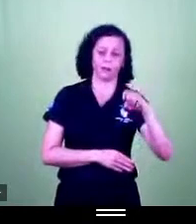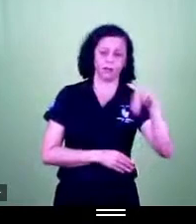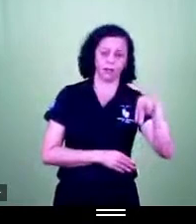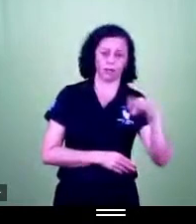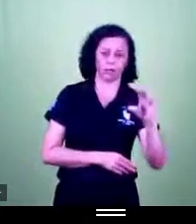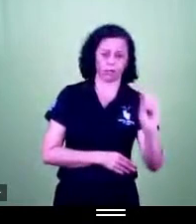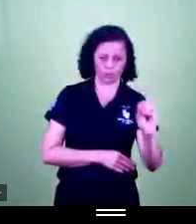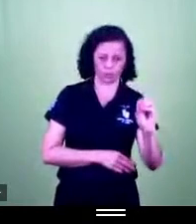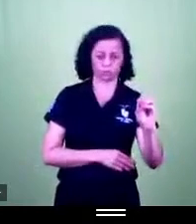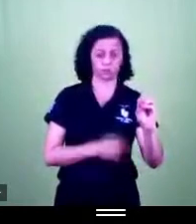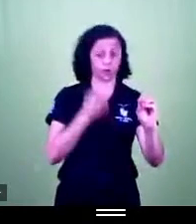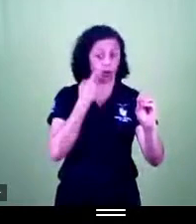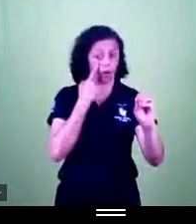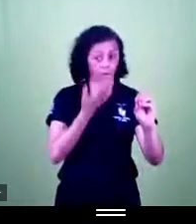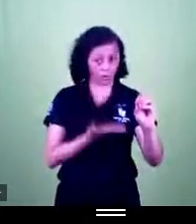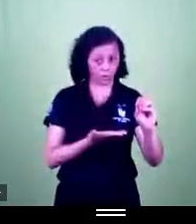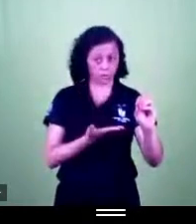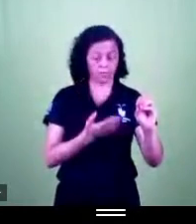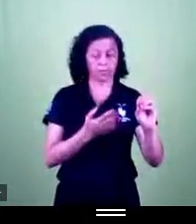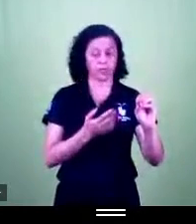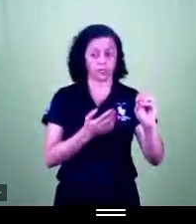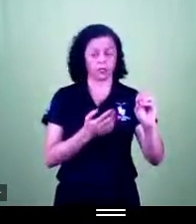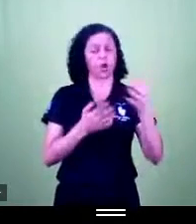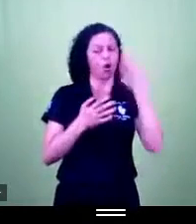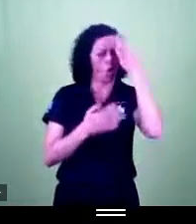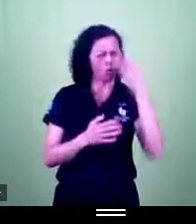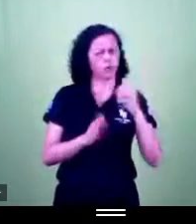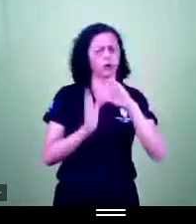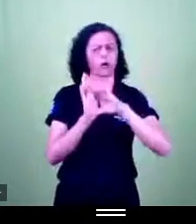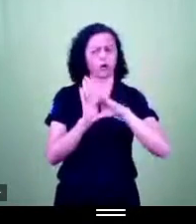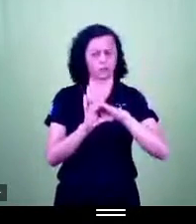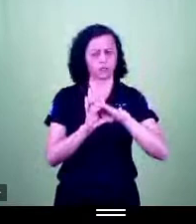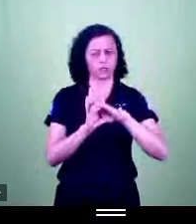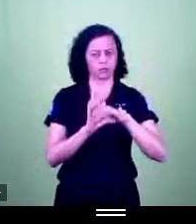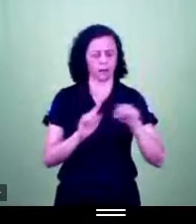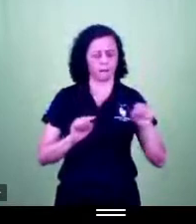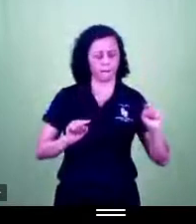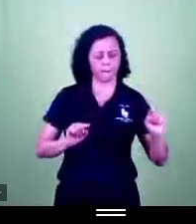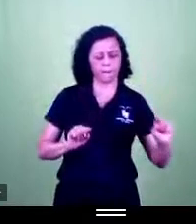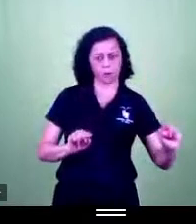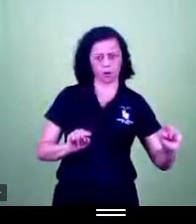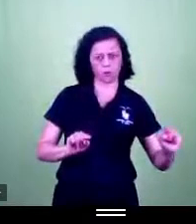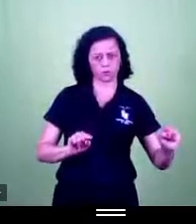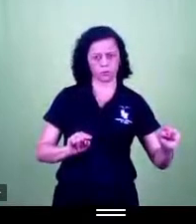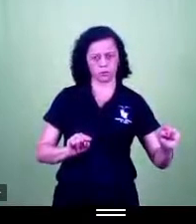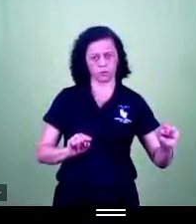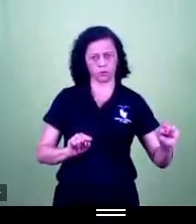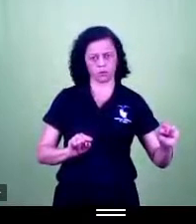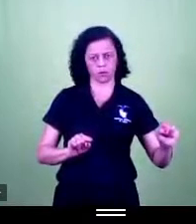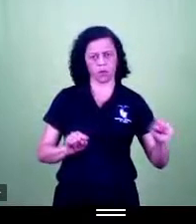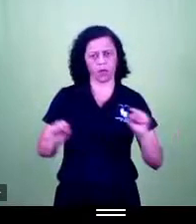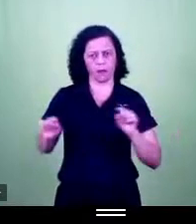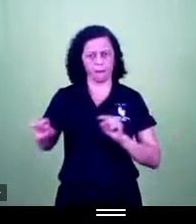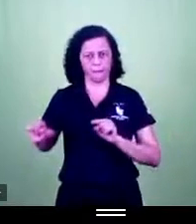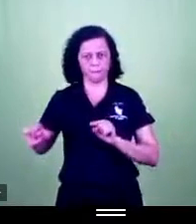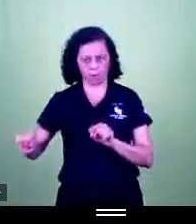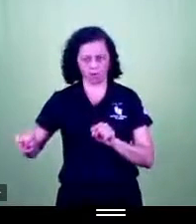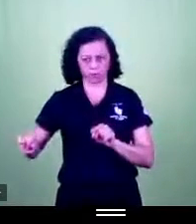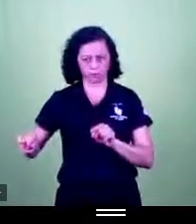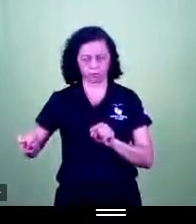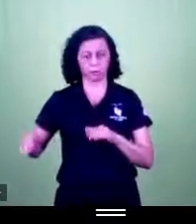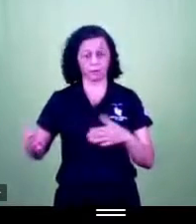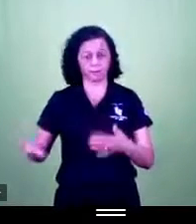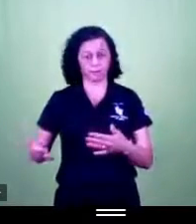eletricamente falando, perceba e entenda esse conceito, é o mesmo ponto aqui, o mesmo ponto aqui e o mesmo ponto aqui. Tá entendendo?